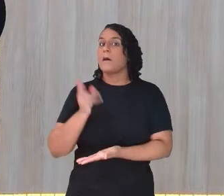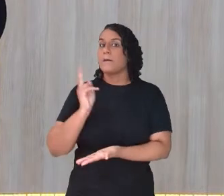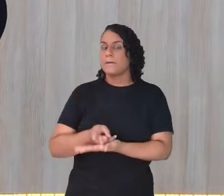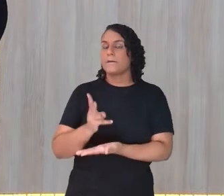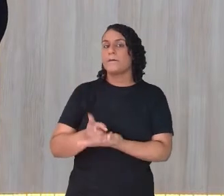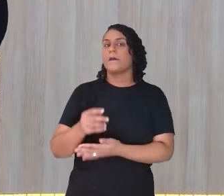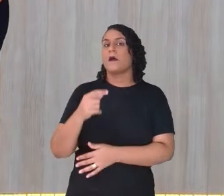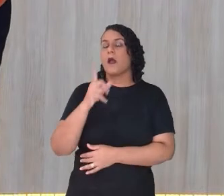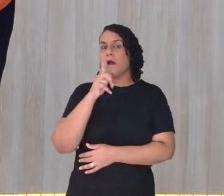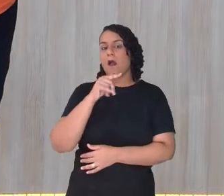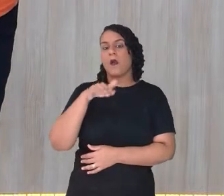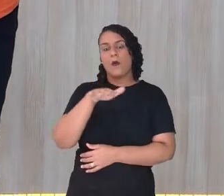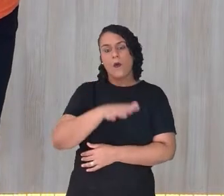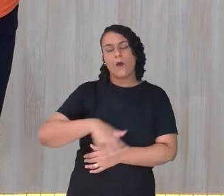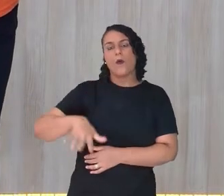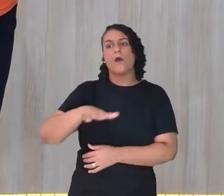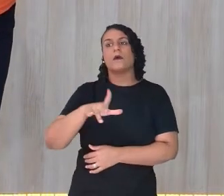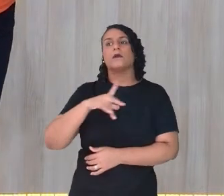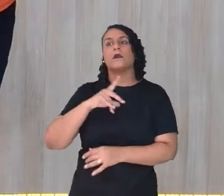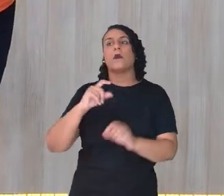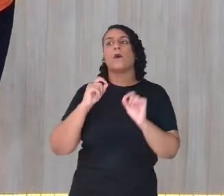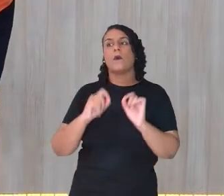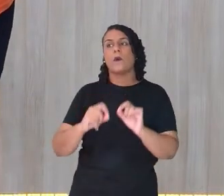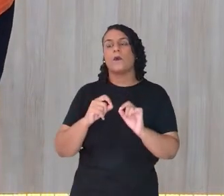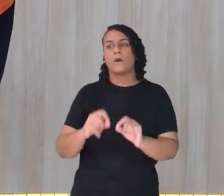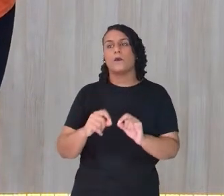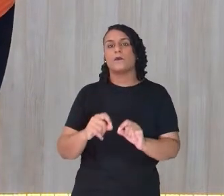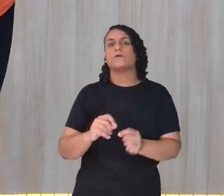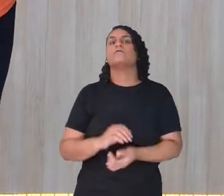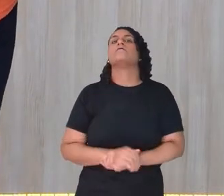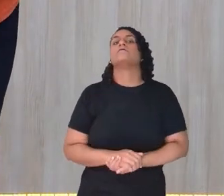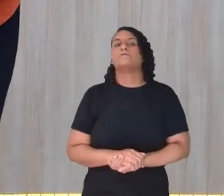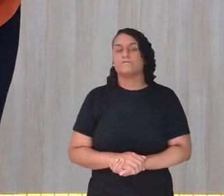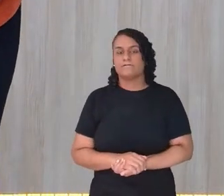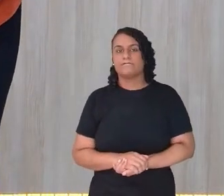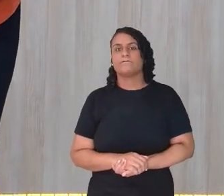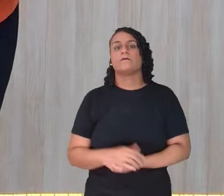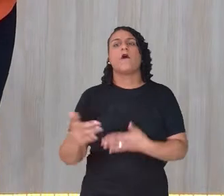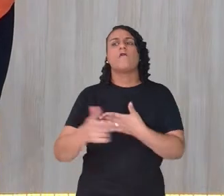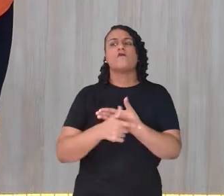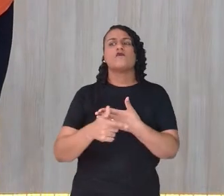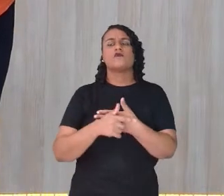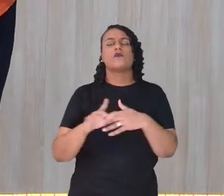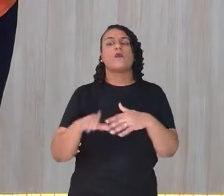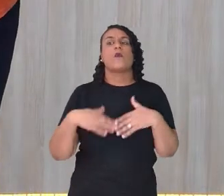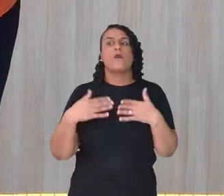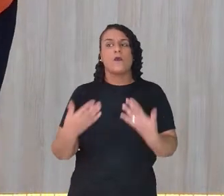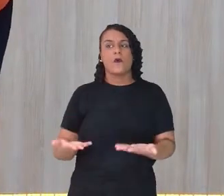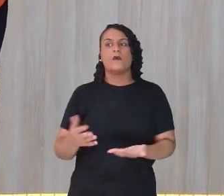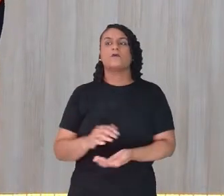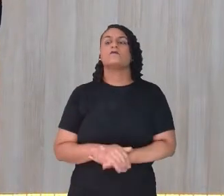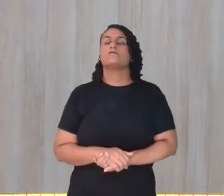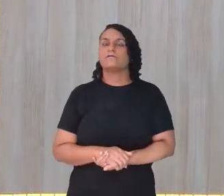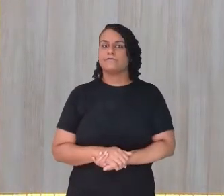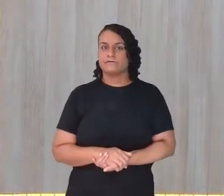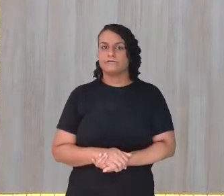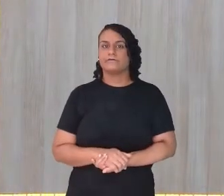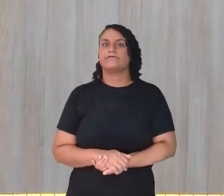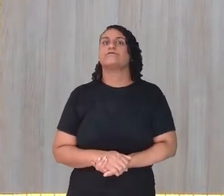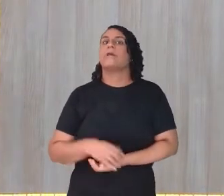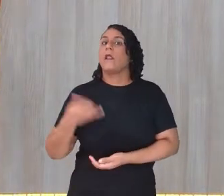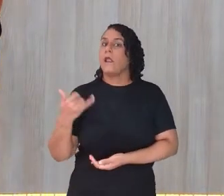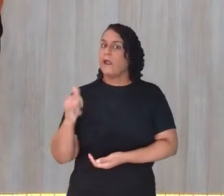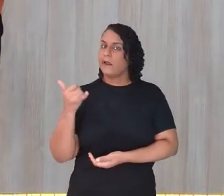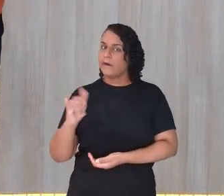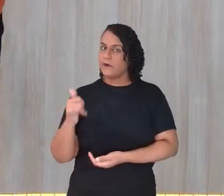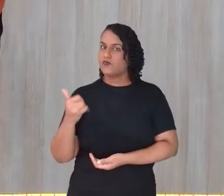da água no ambiente promove. Promove quer dizer que ela faz, né? Ela está agindo. Fazendo o quê? A geração